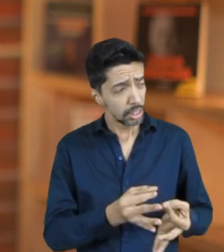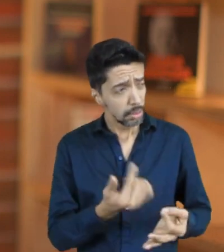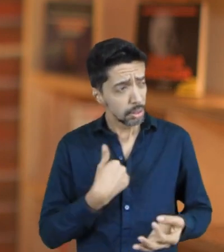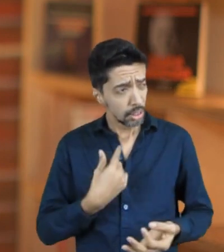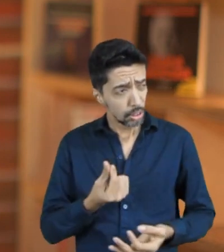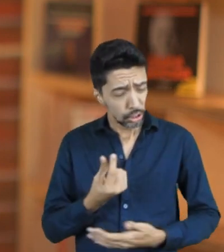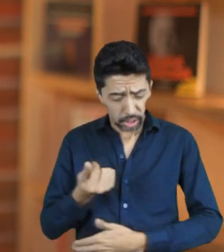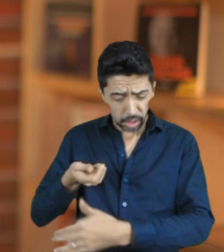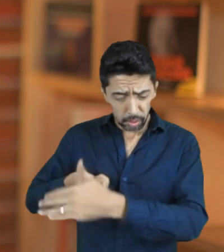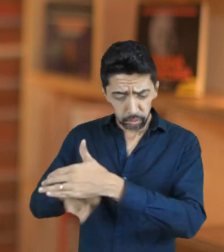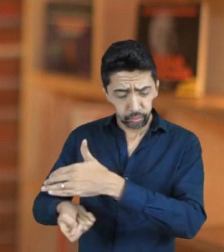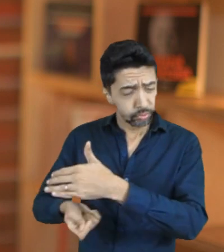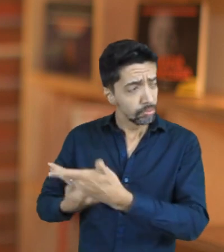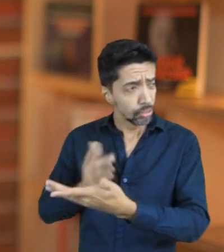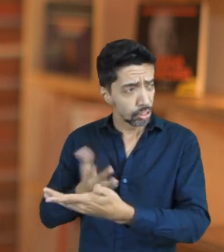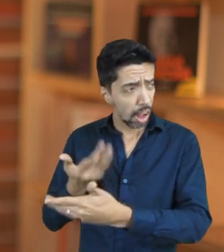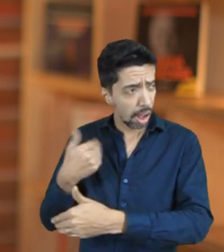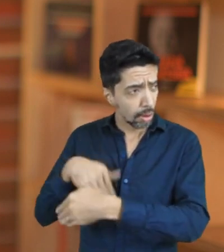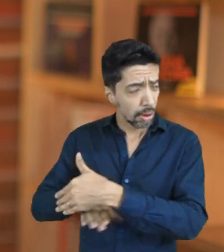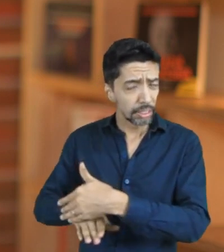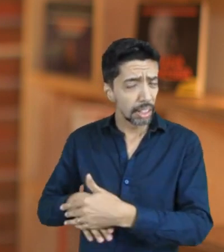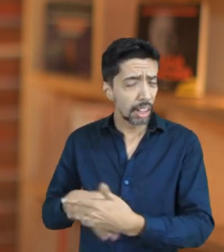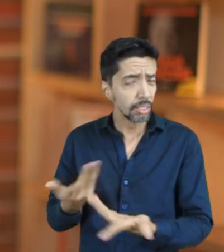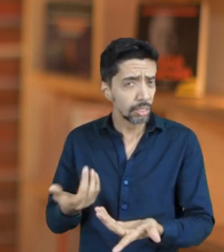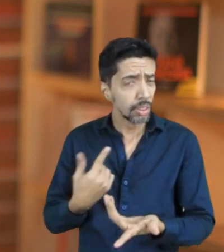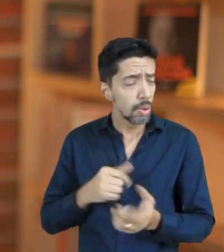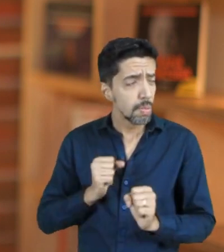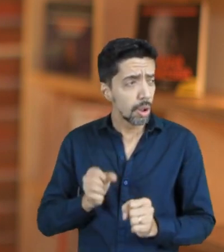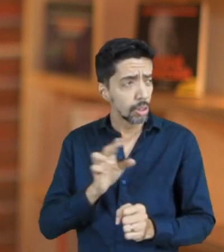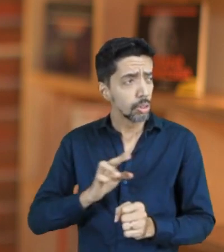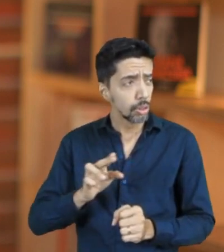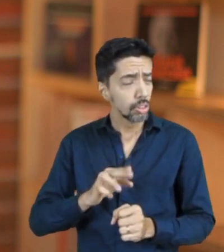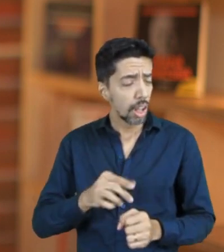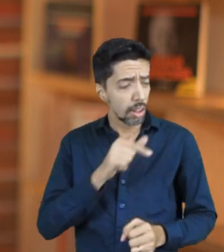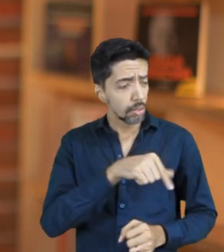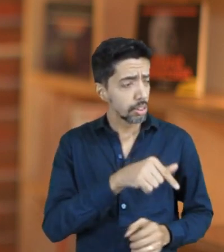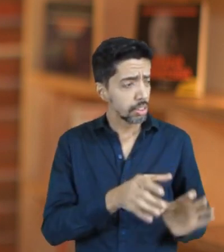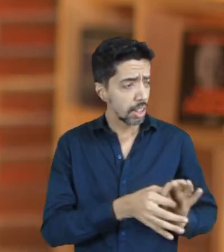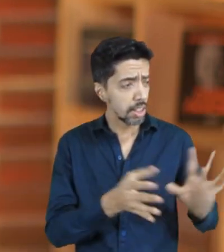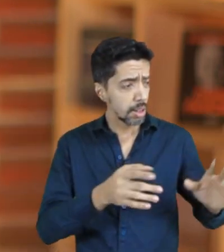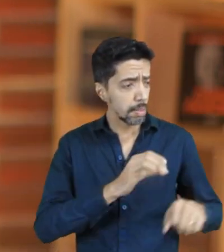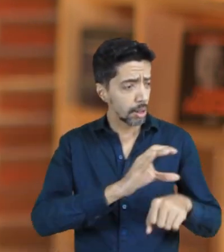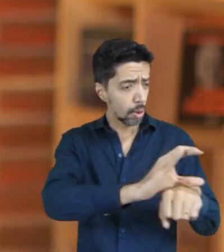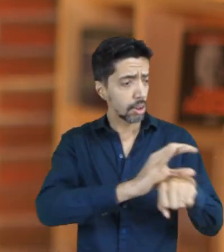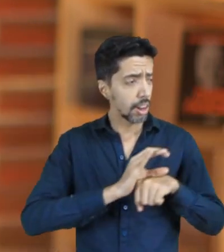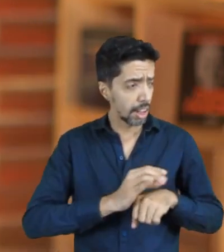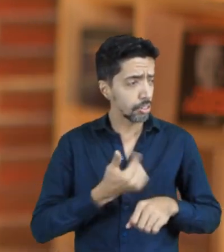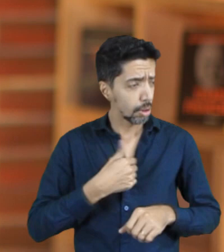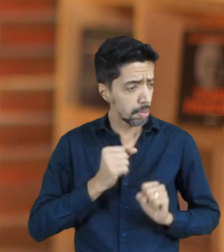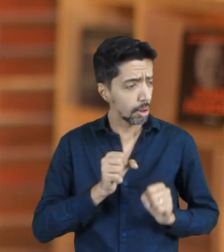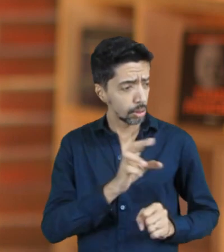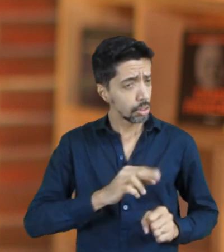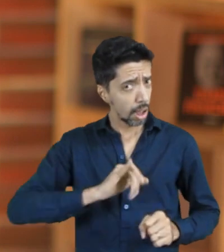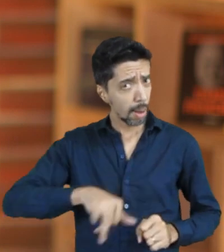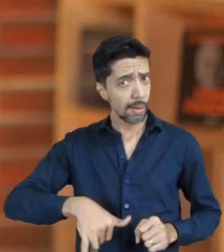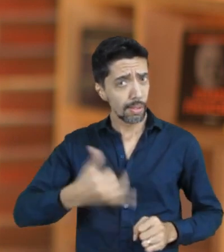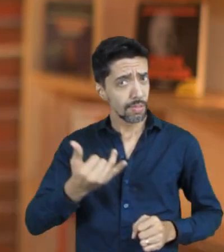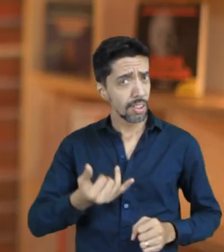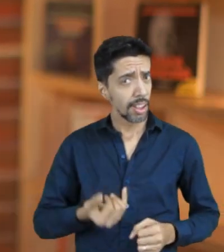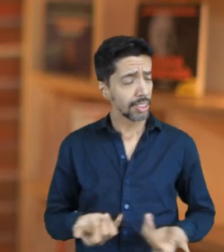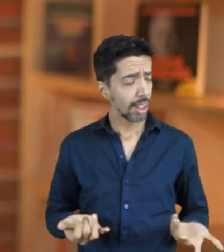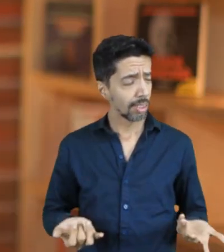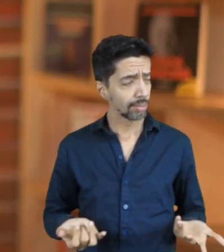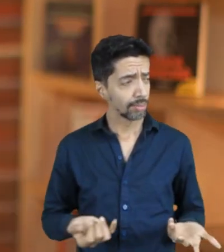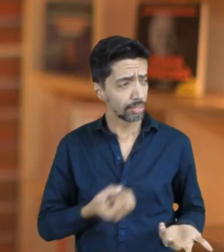aparecendo aí eu falei simples eu tenho dinheiro guardado aplicado porque que eu não usaria o crédito que o próprio posto aqui tá me proporcionando